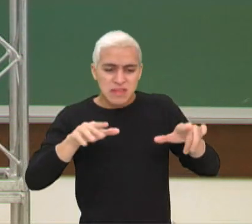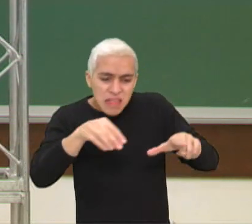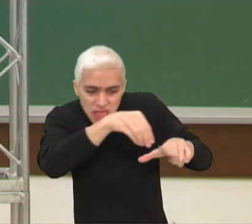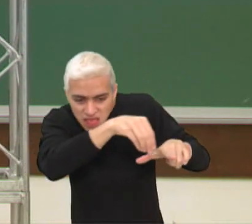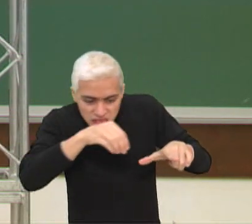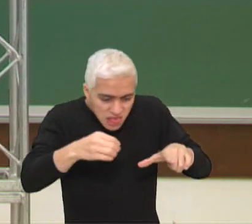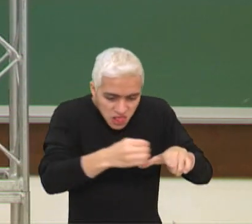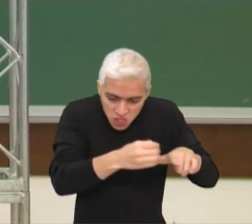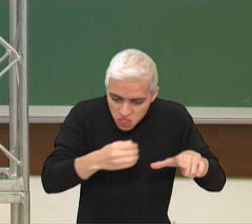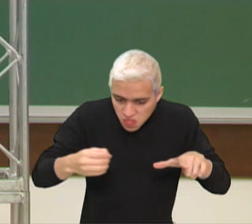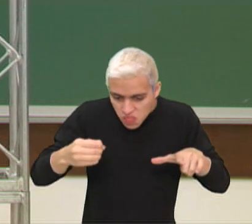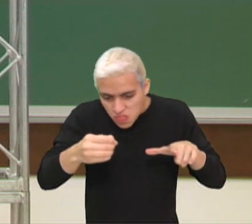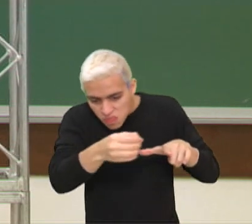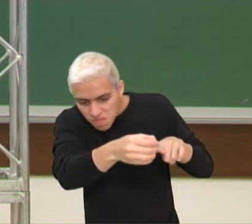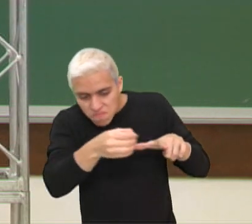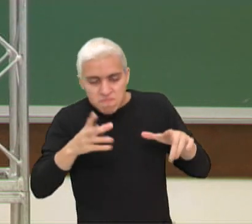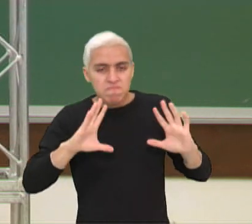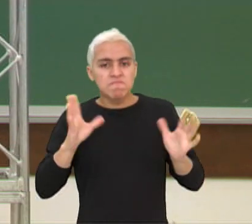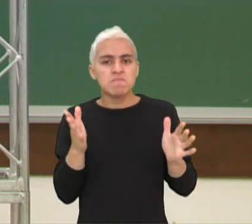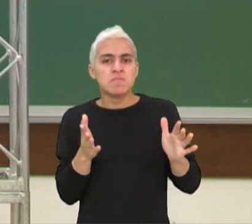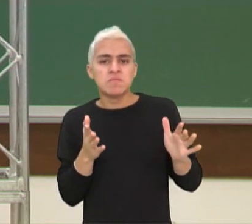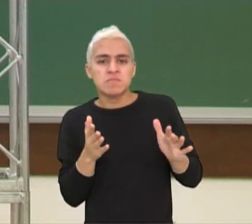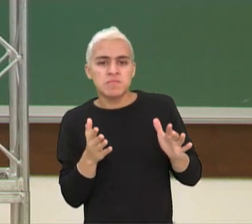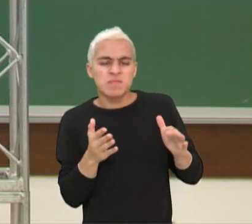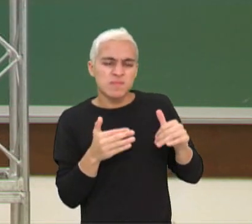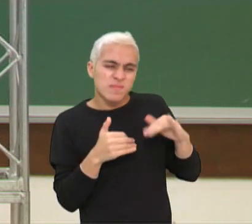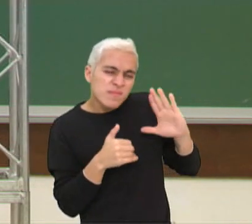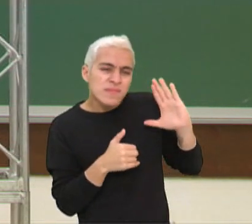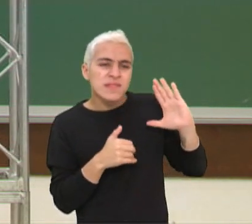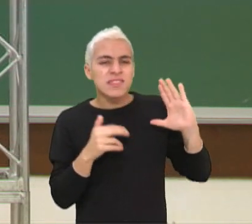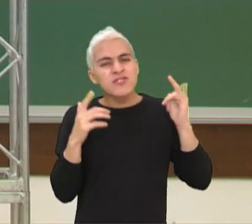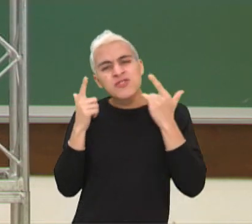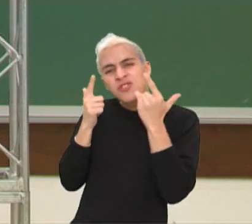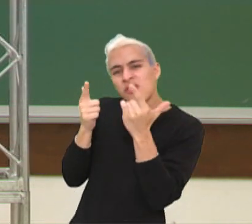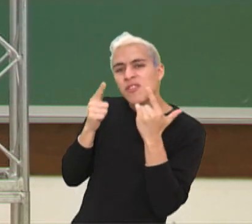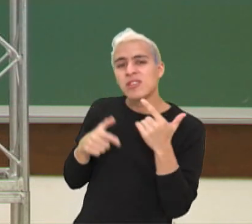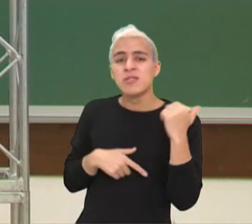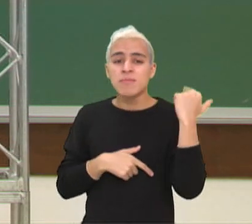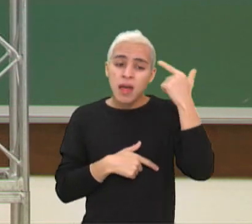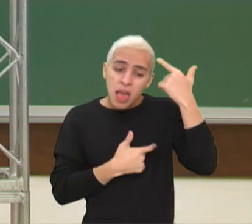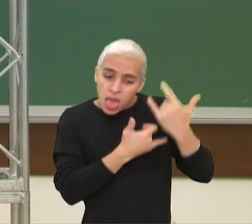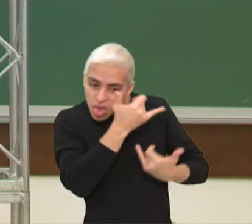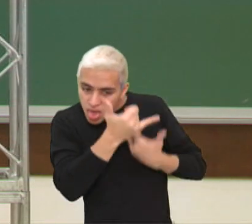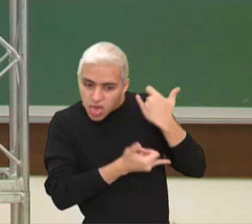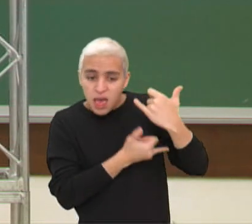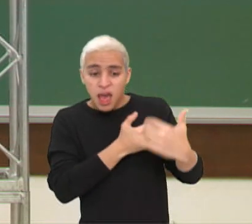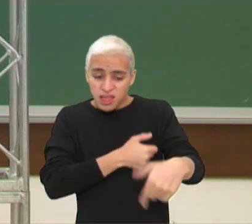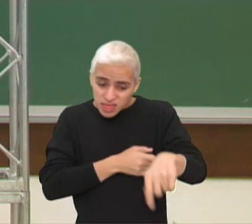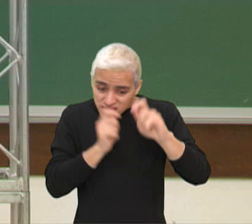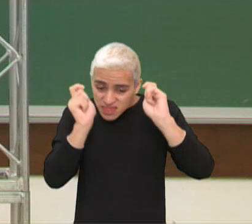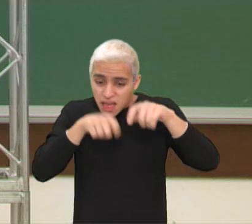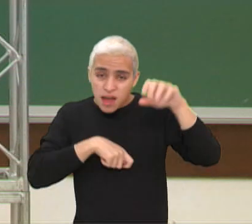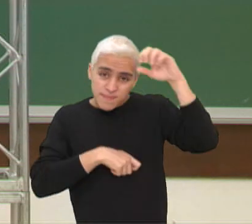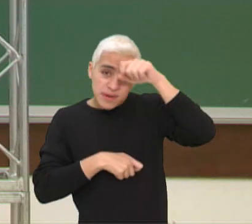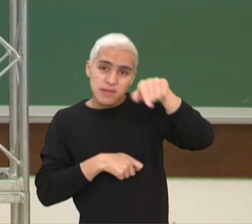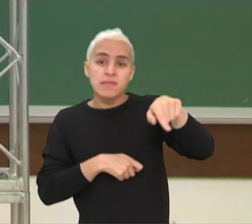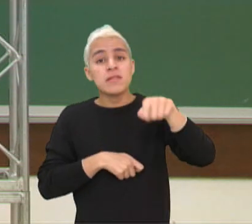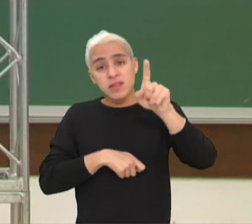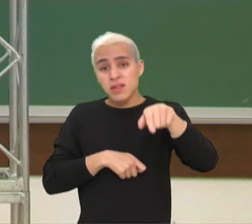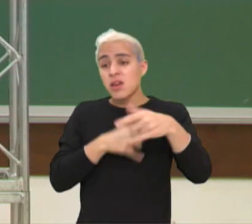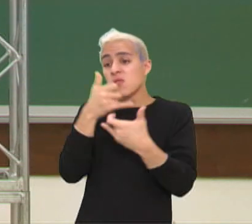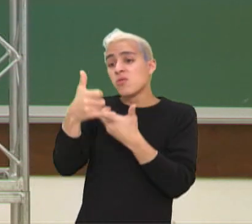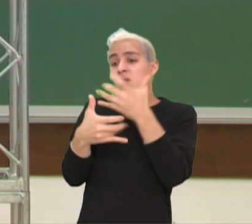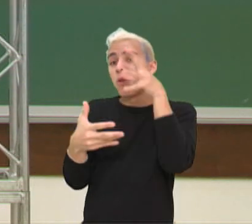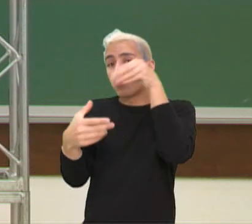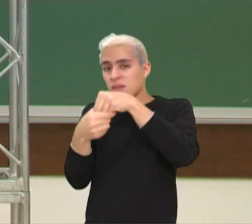ele é um jogo, né? Um jogo assim mais divertido, um jogo assim mais lúdico que você aprende através dele. E é um jogo africano, né?